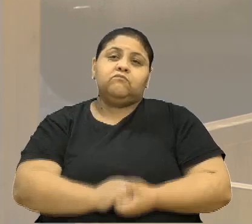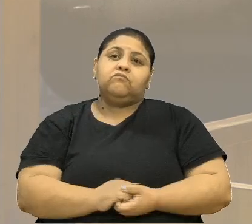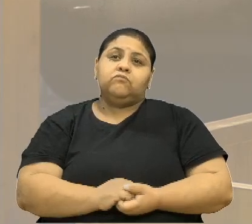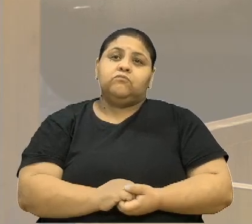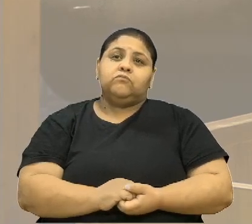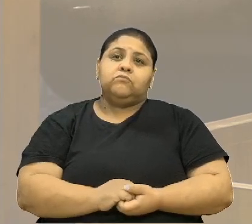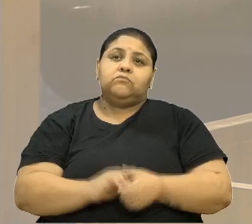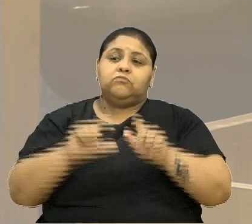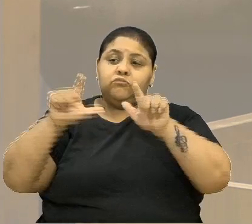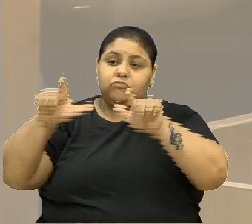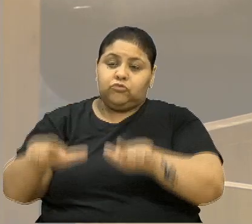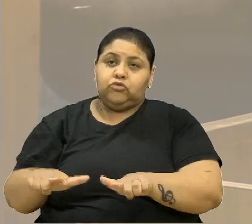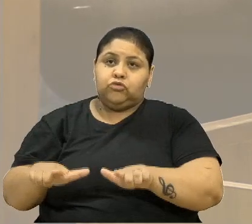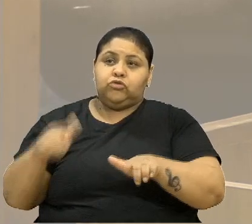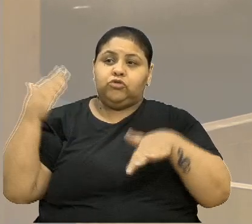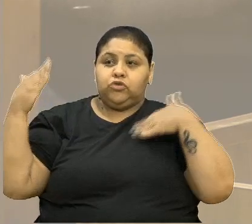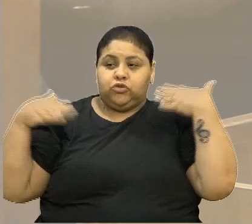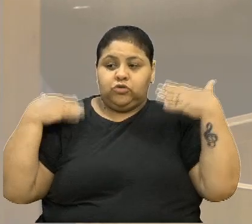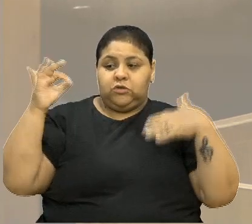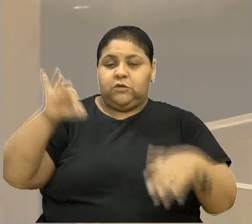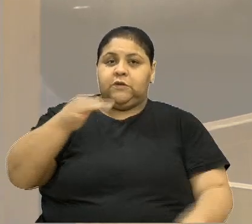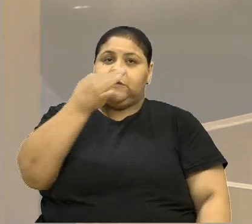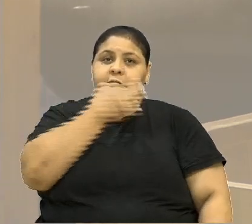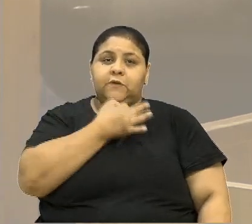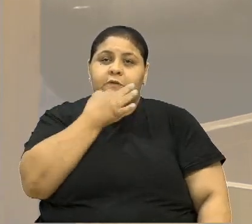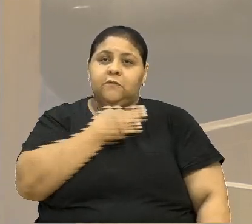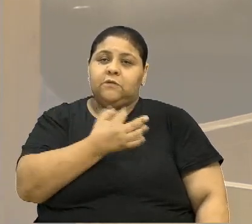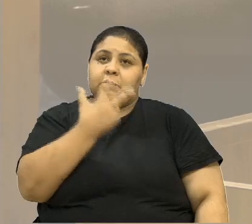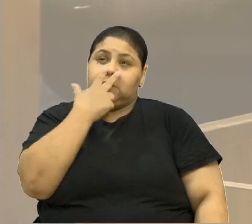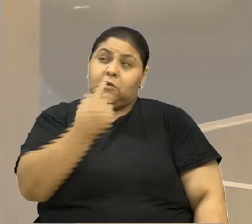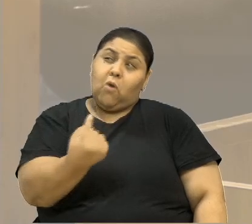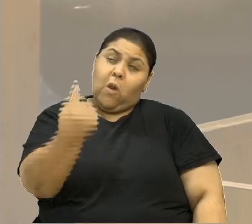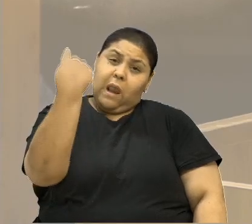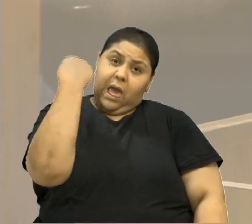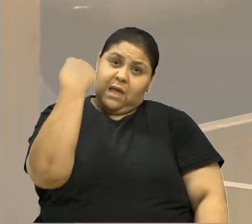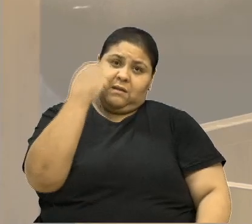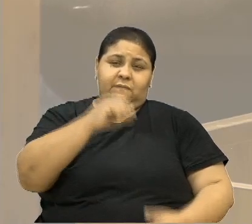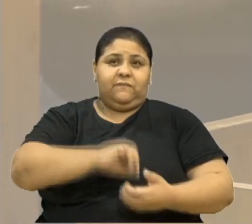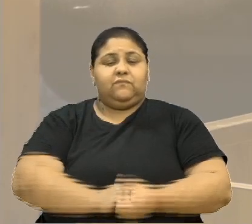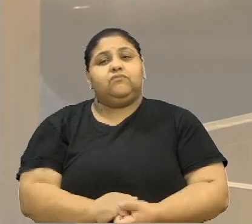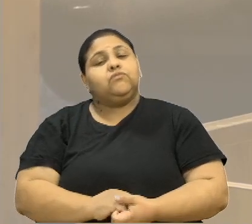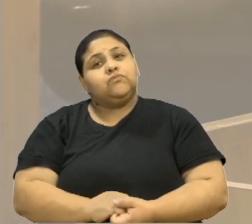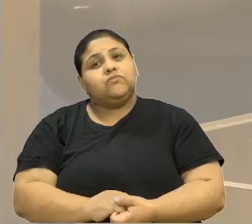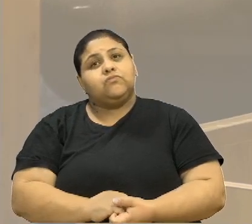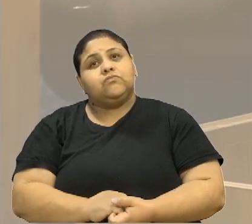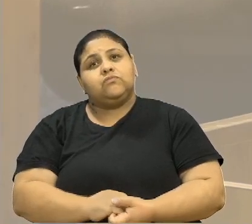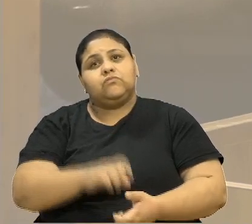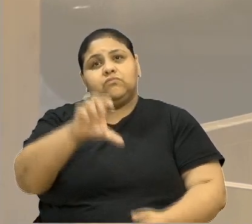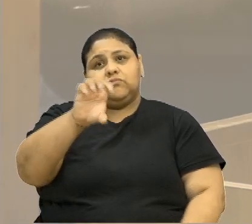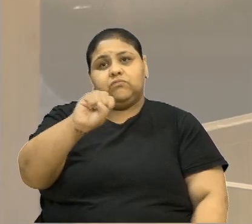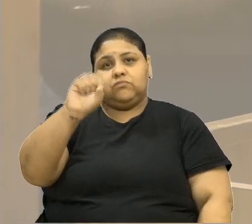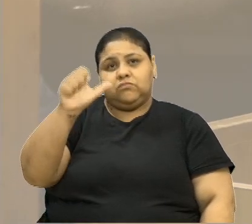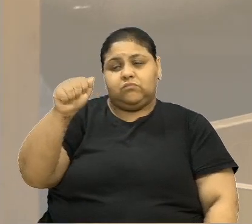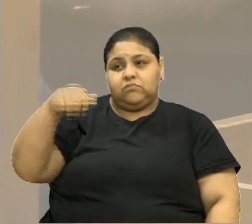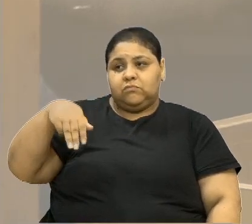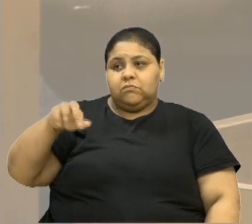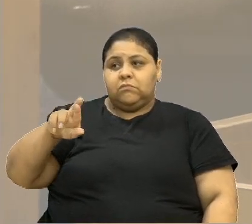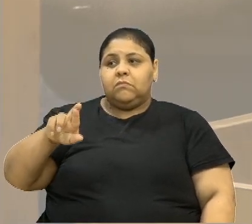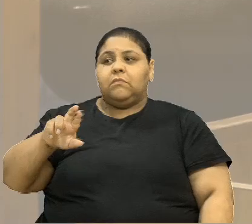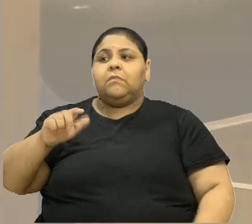dos grandes pontos turísticos de Caxias do Sul, como foi lá no passado. A SAMAR vem fazendo um grande